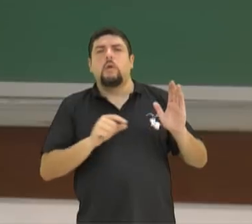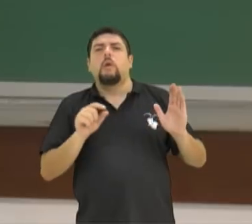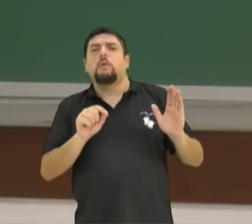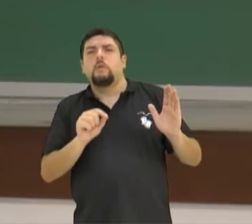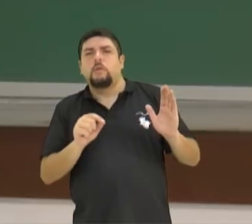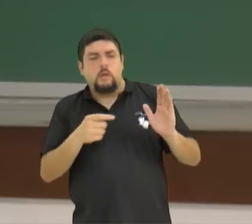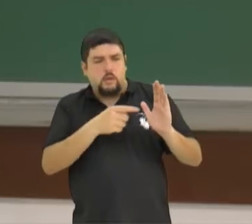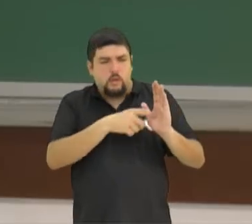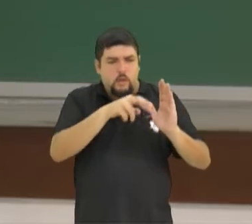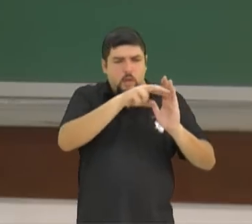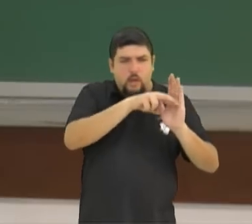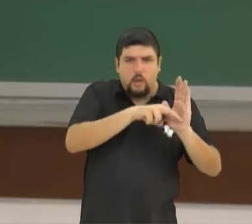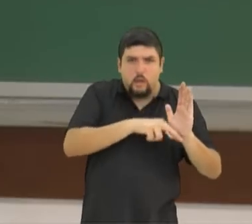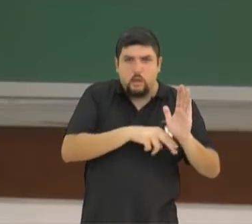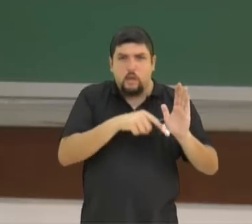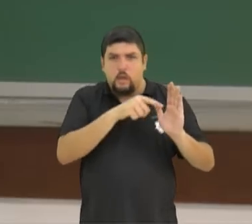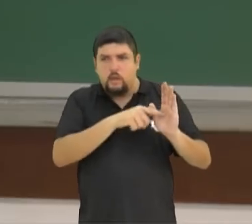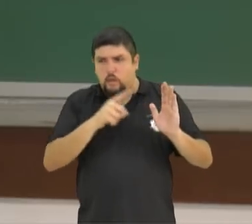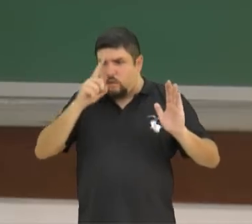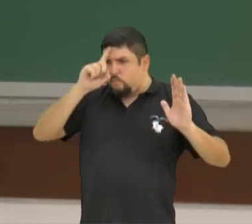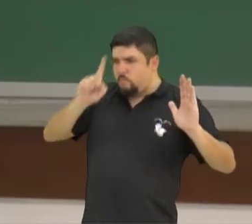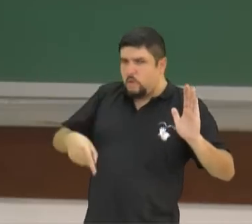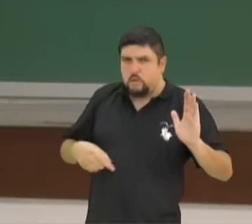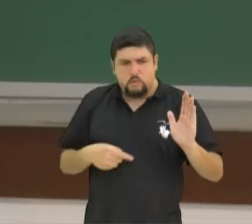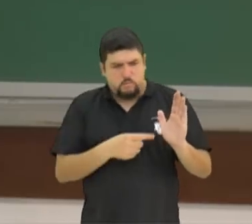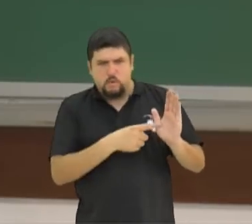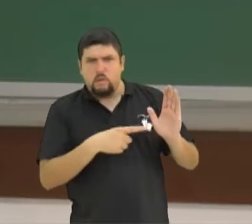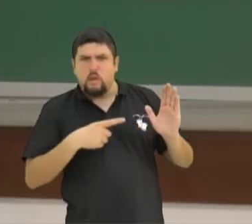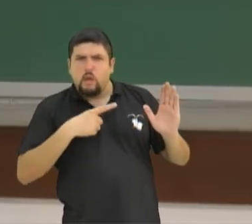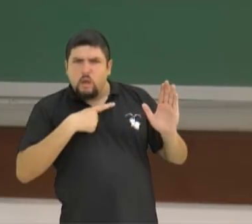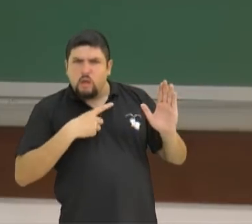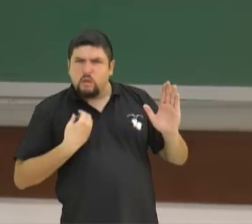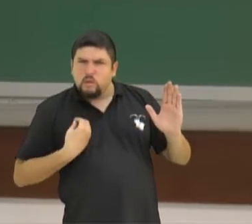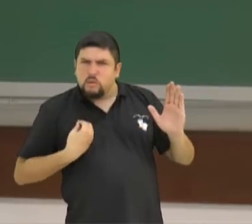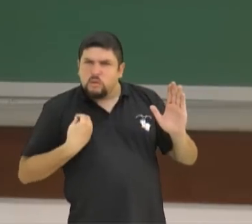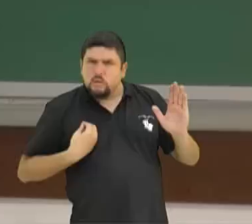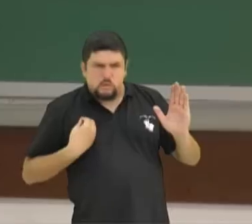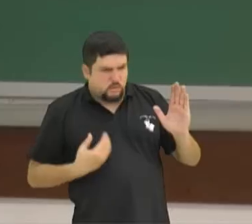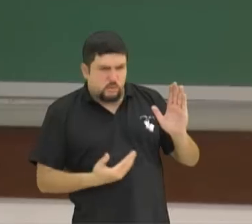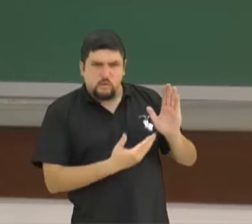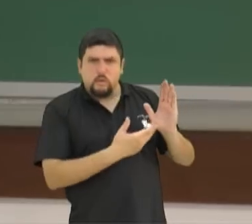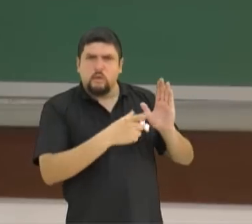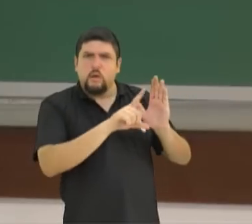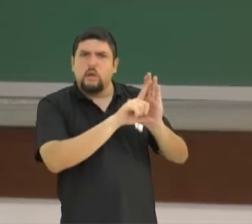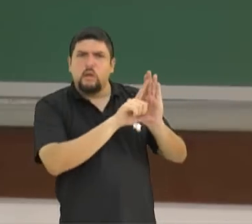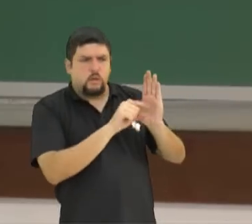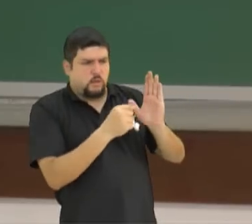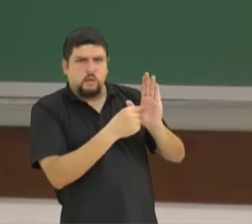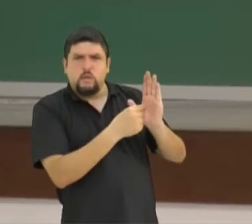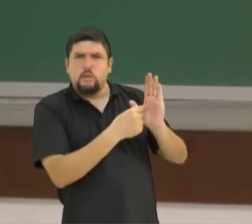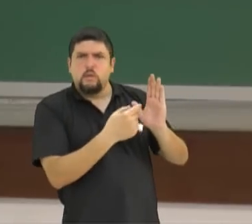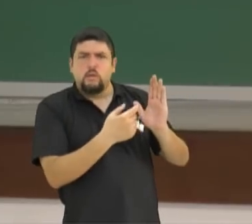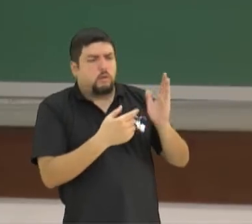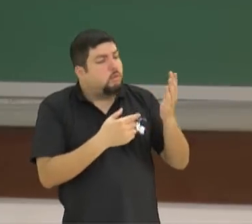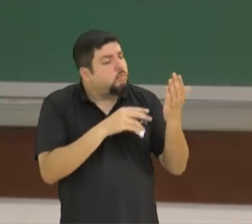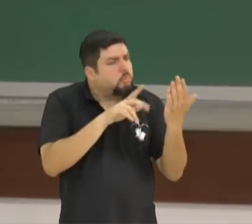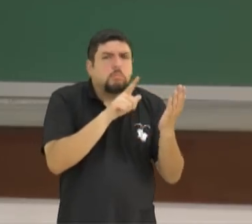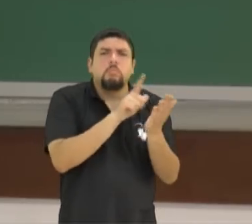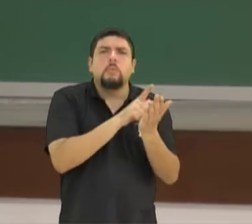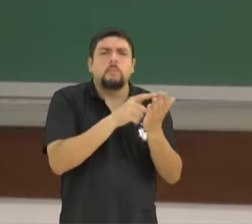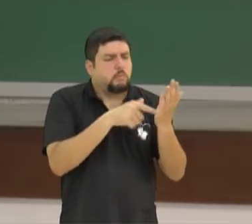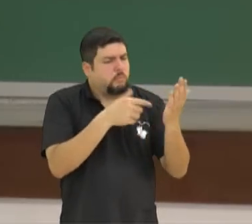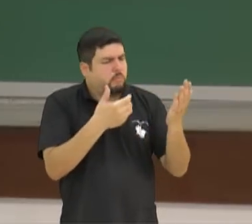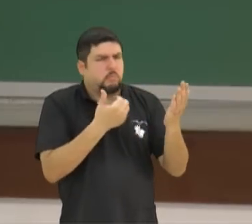seria a reforma ortográfica. Não tem como esse sujeito, sendo um conceito, né, um objeto inanimado, sem alma, né, sem